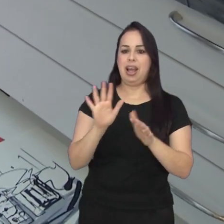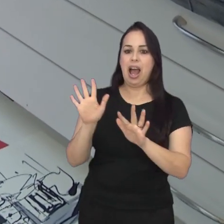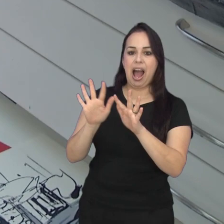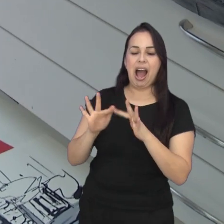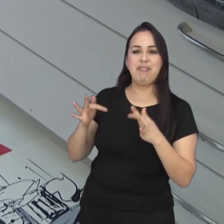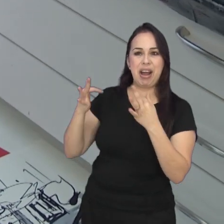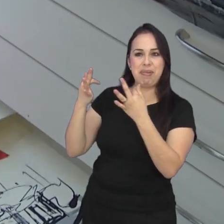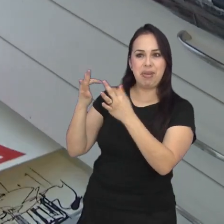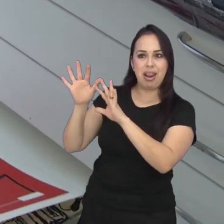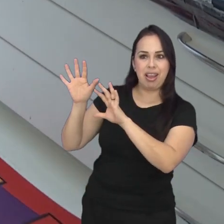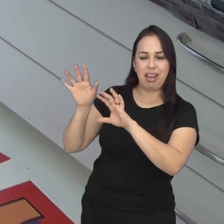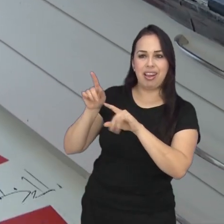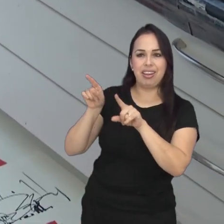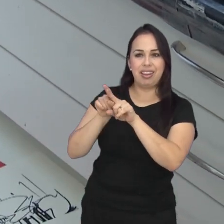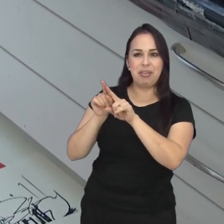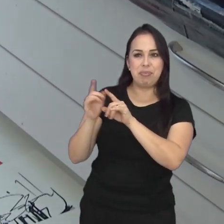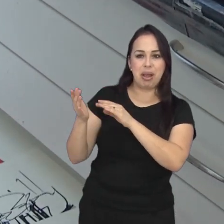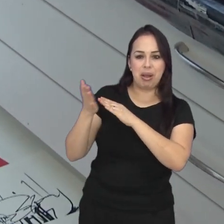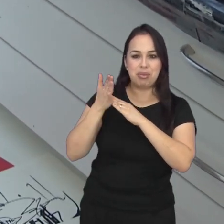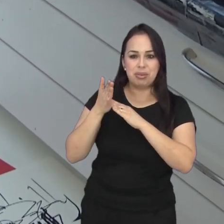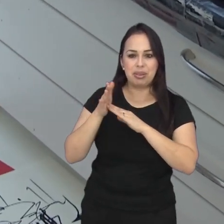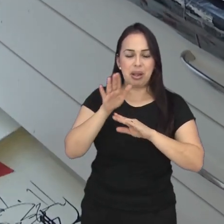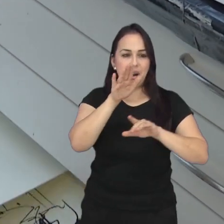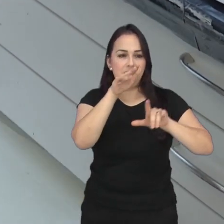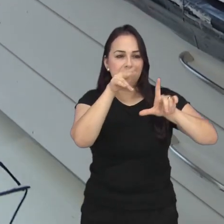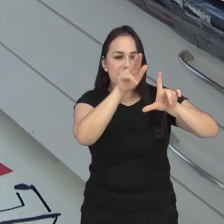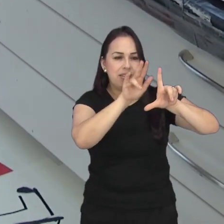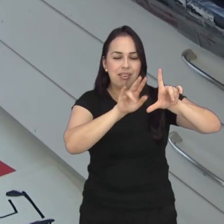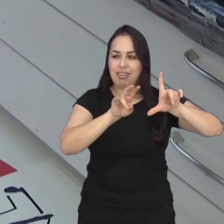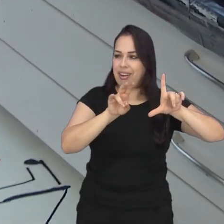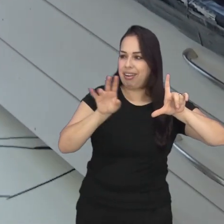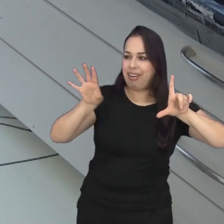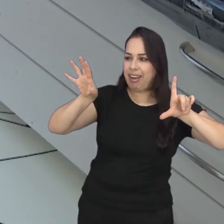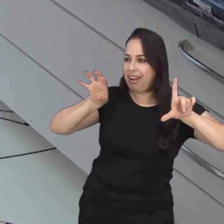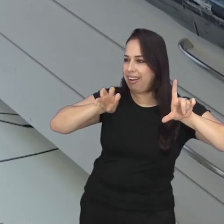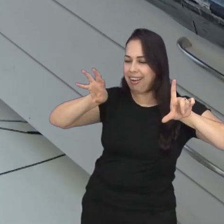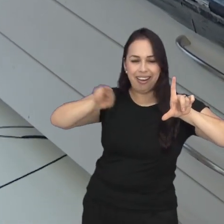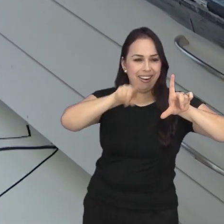bastante. A família toda envolvida, né? Você comentou comigo. É verdade.